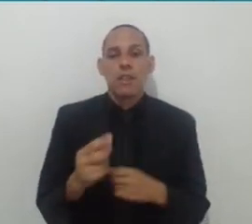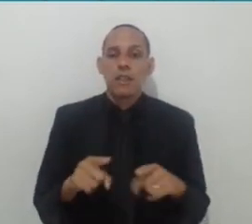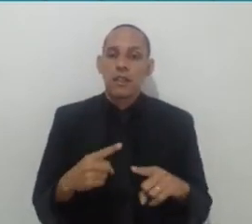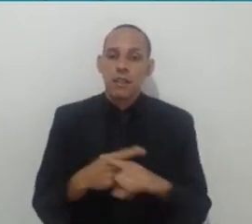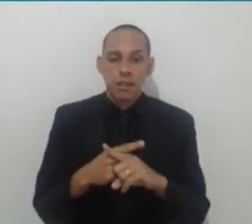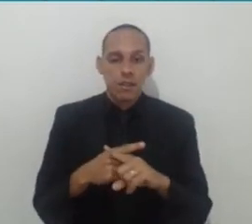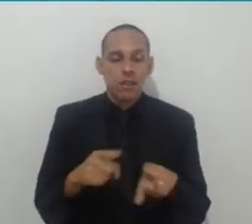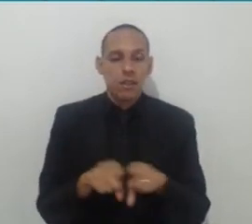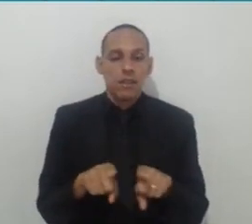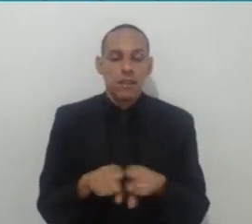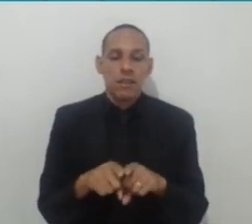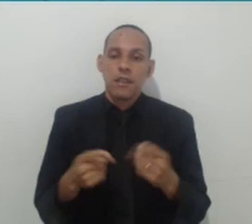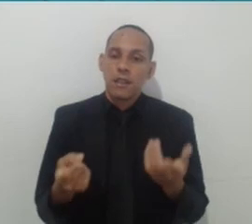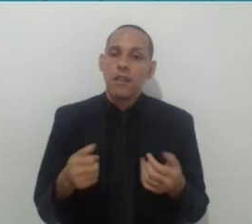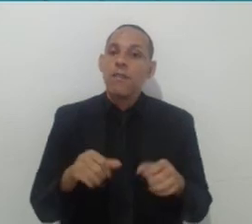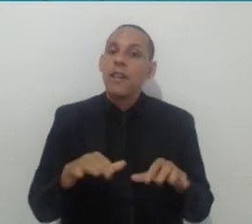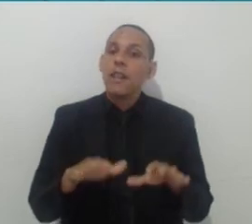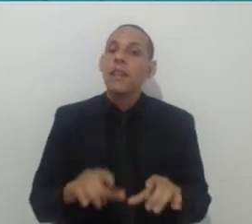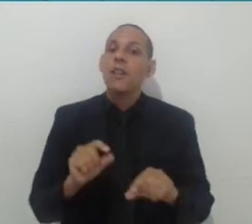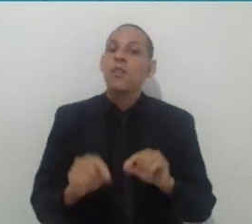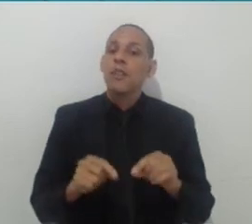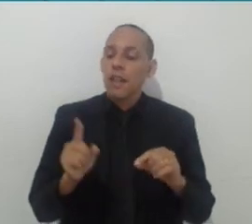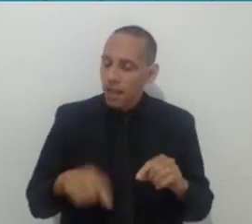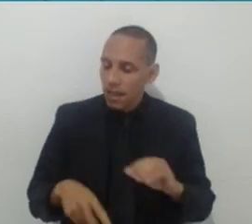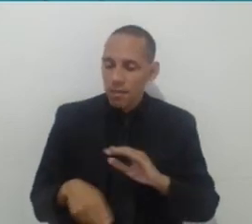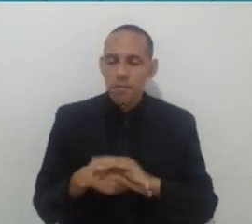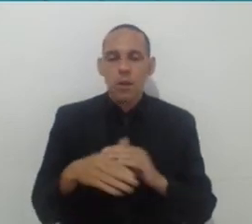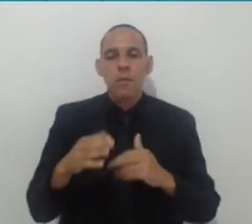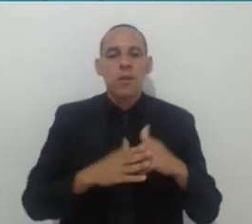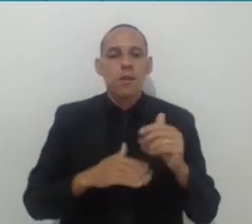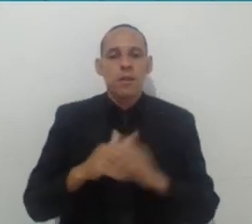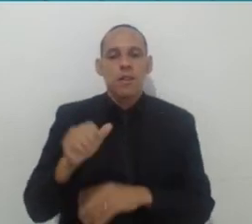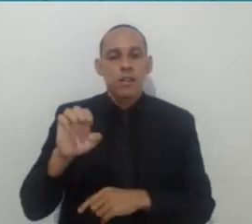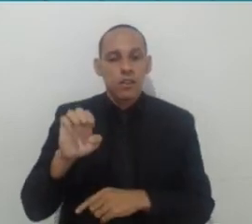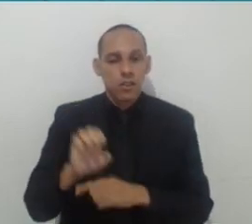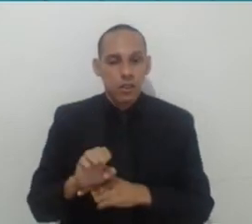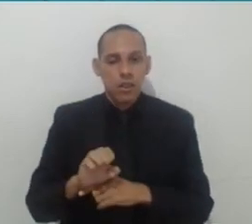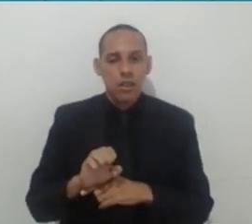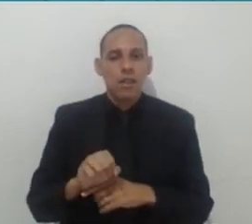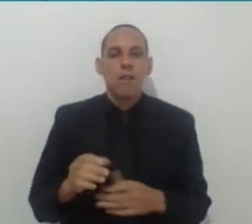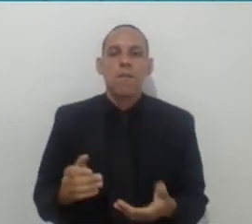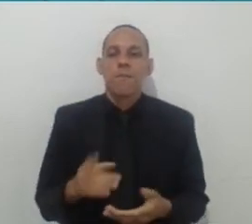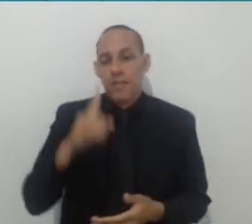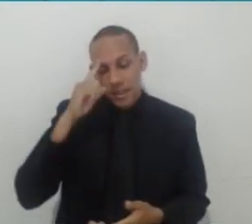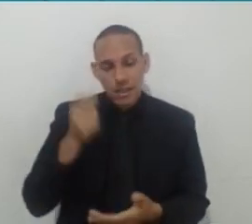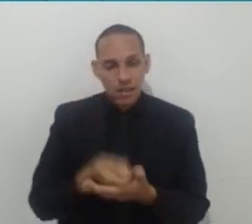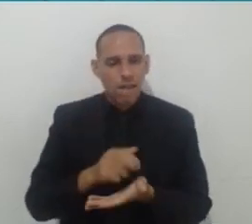mantido o entendimento que se trata de caso de competência estadual, por diversas decisões prolatadas nos autos de referência.